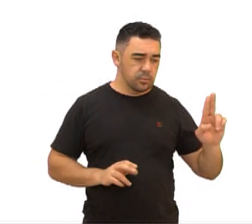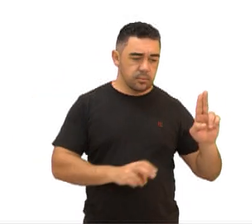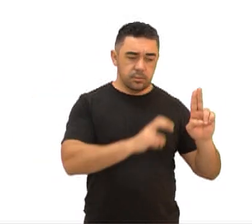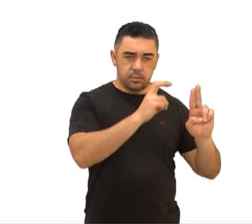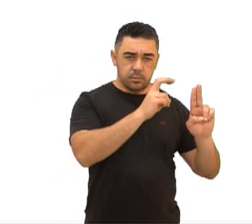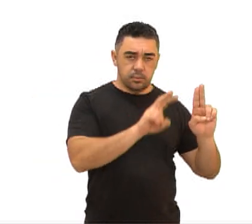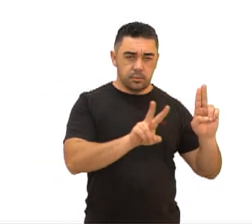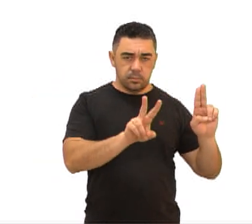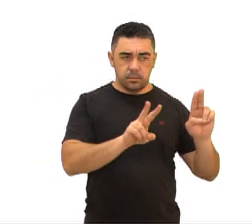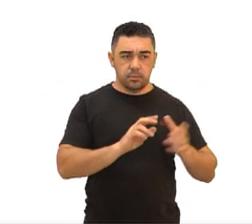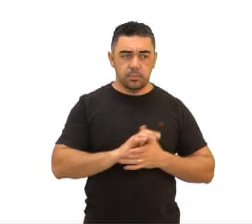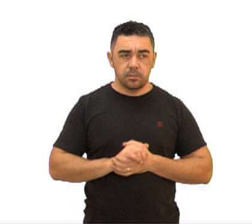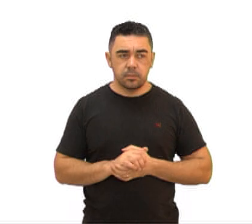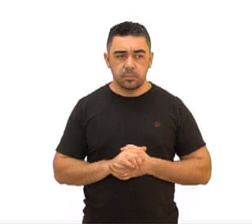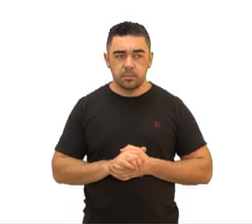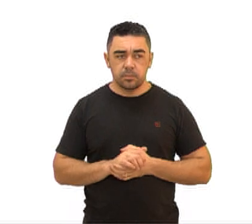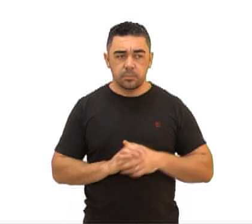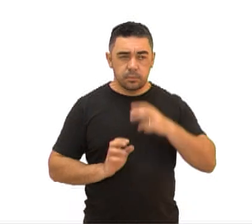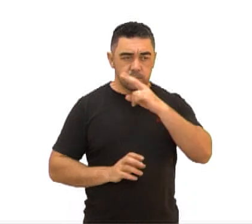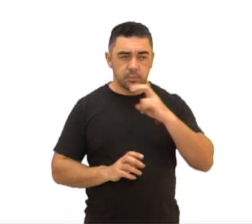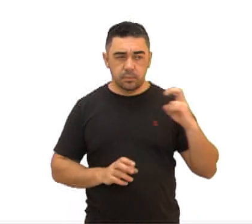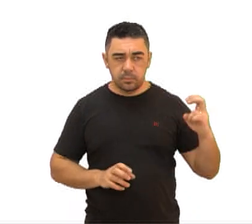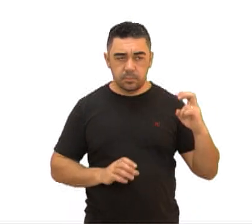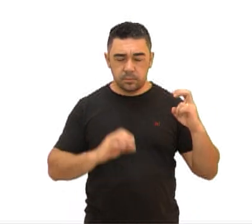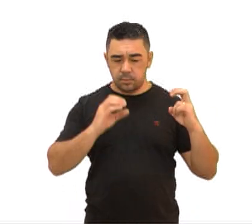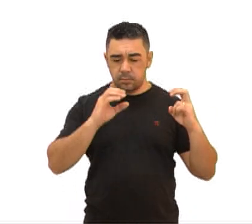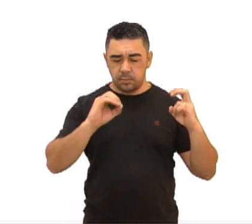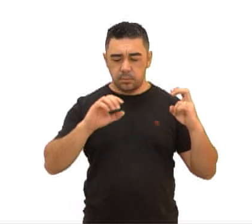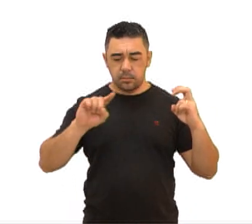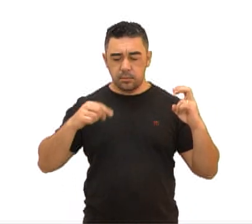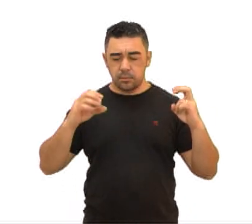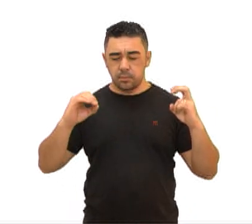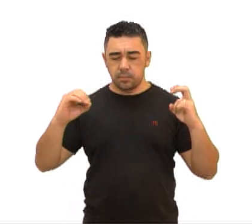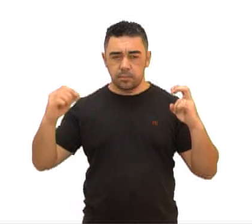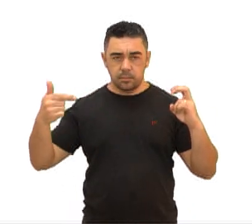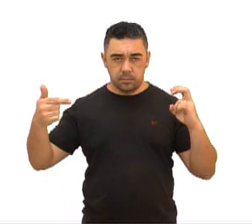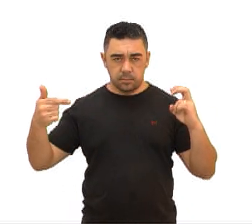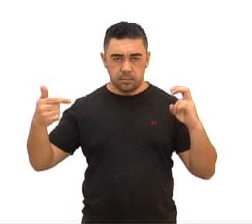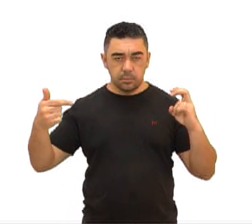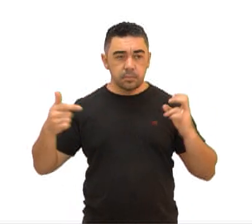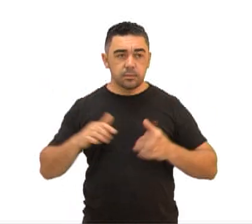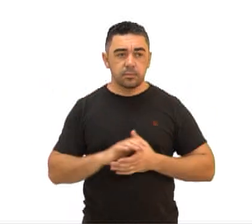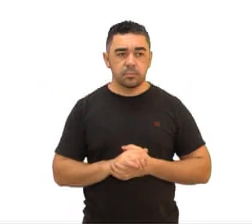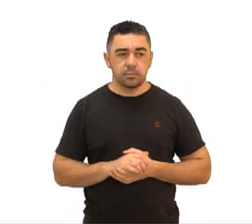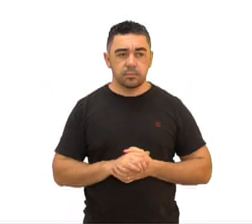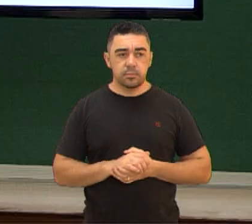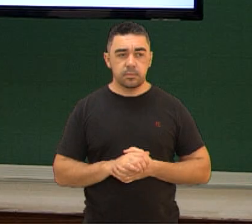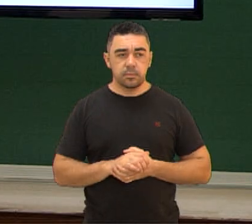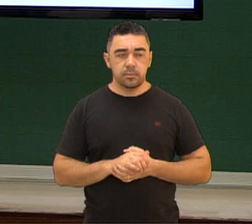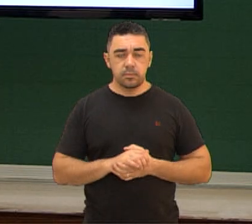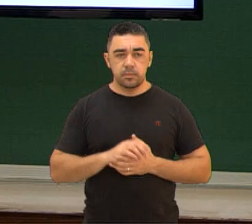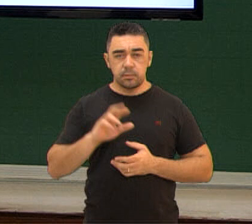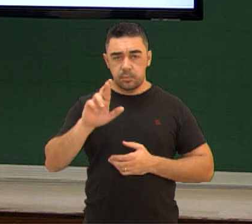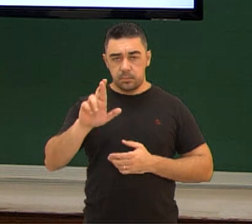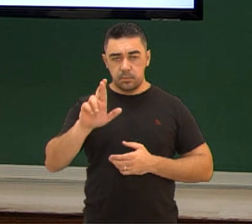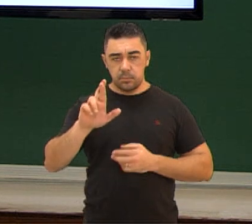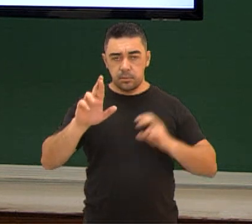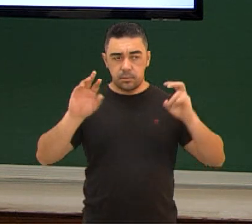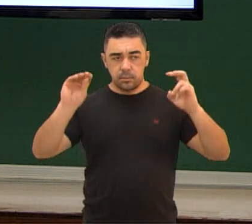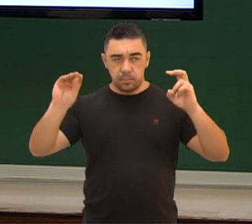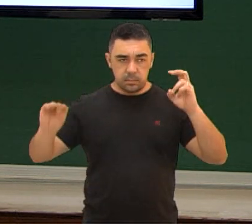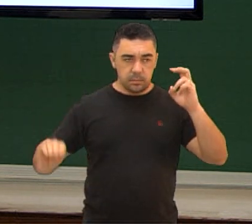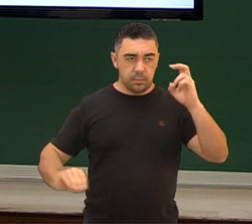volts. A tensão vale 5, a corrente vale 0,002. Agora é só isolar a